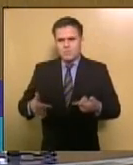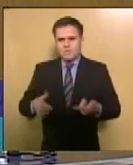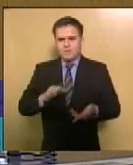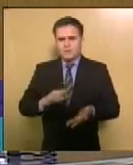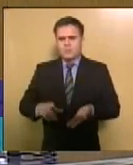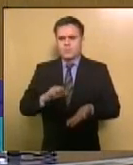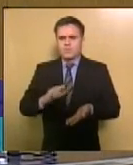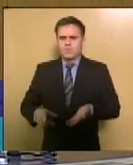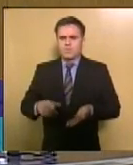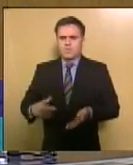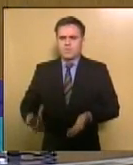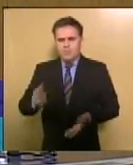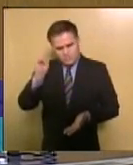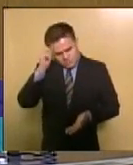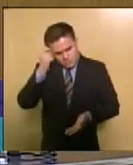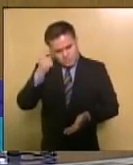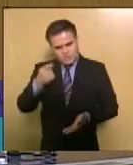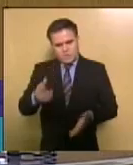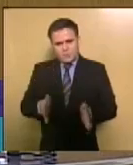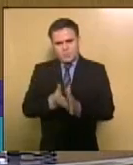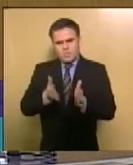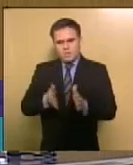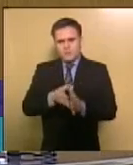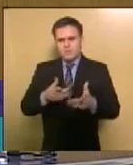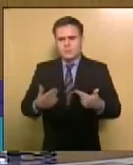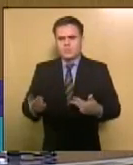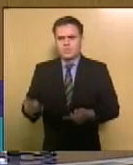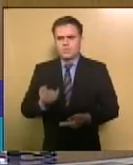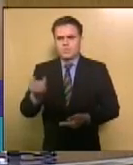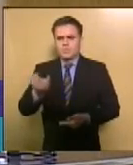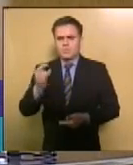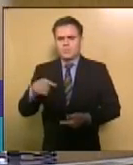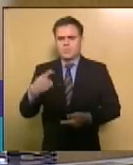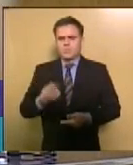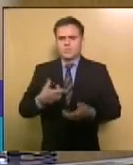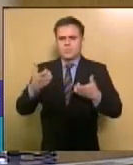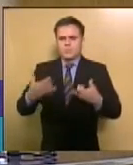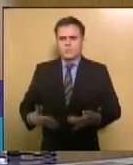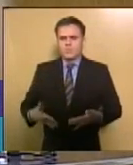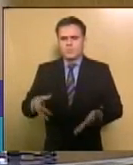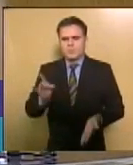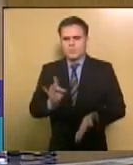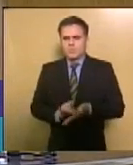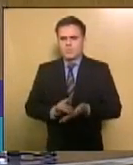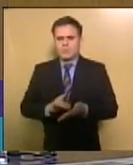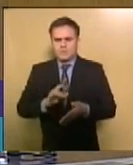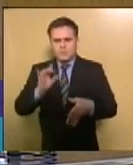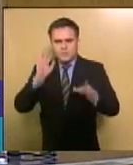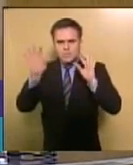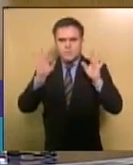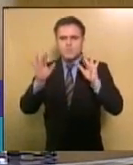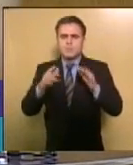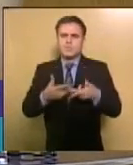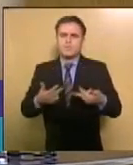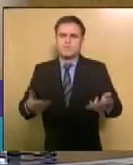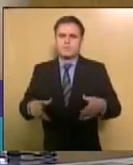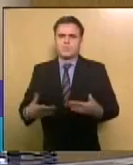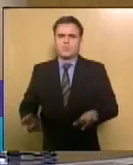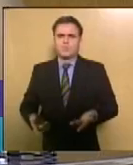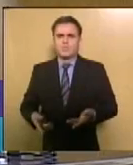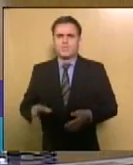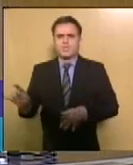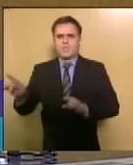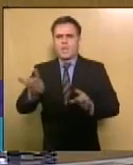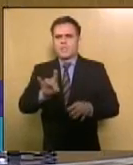racismo E aí eu acho que é importante a gente também então trazer algumas evidências para refletir sobre isso independente das convicções